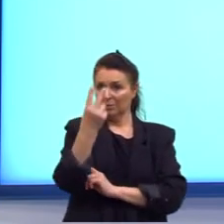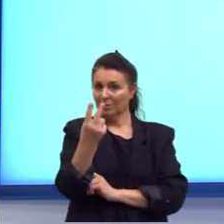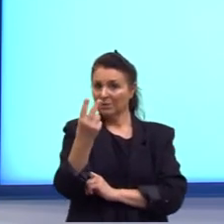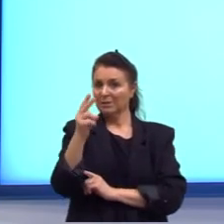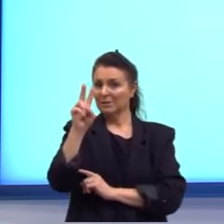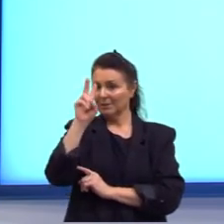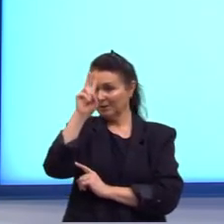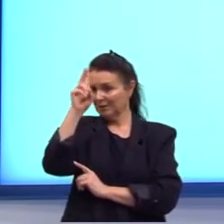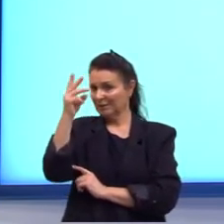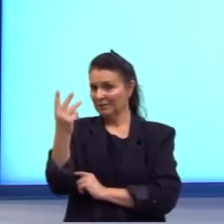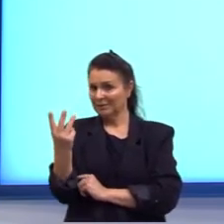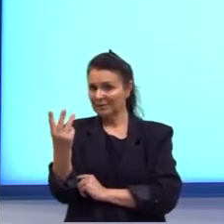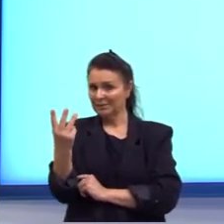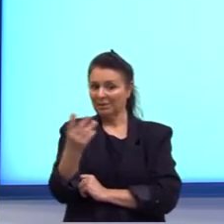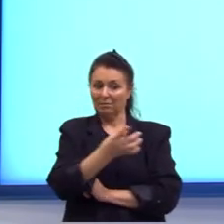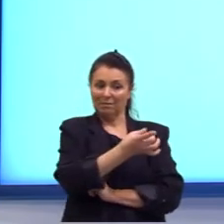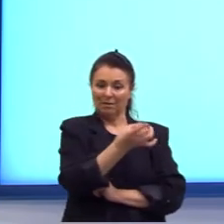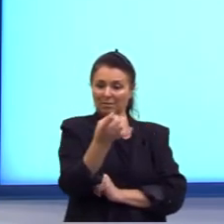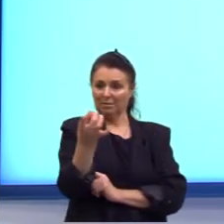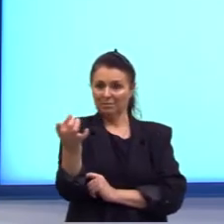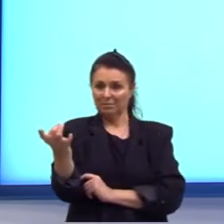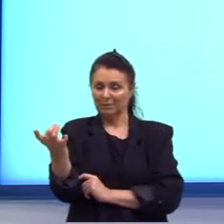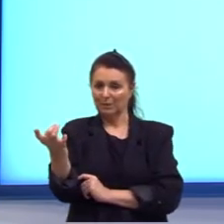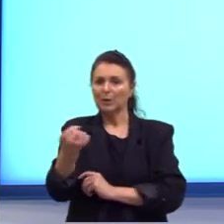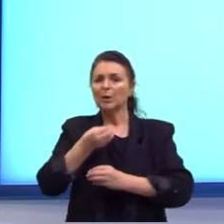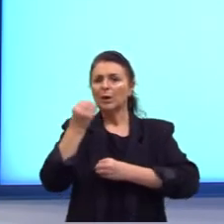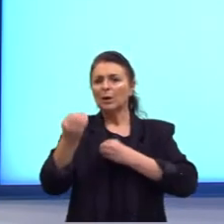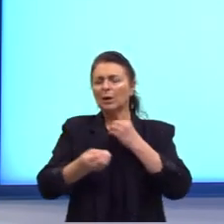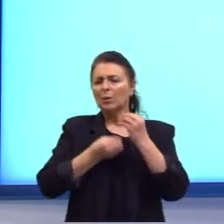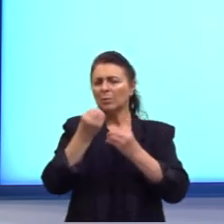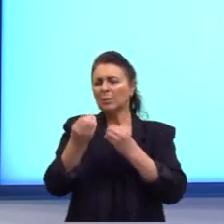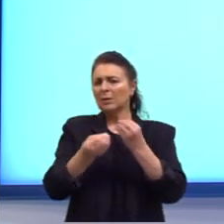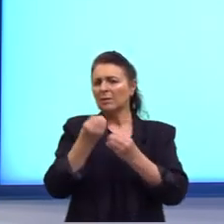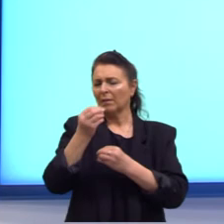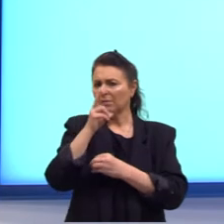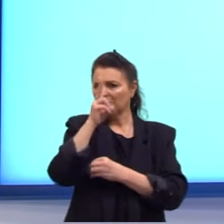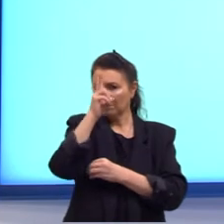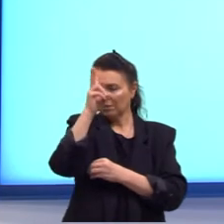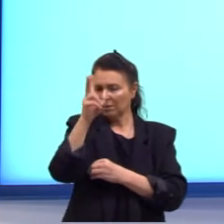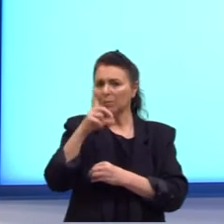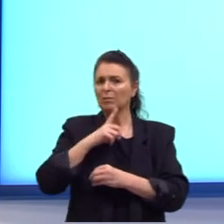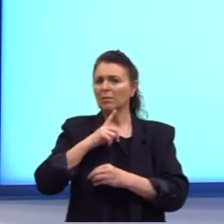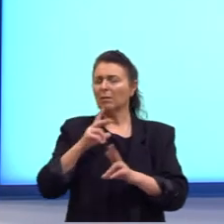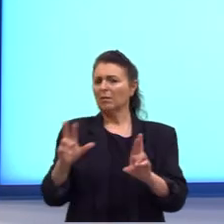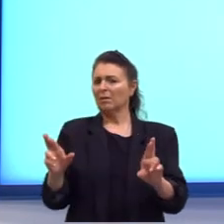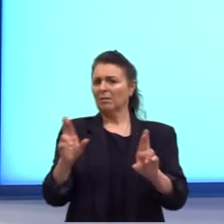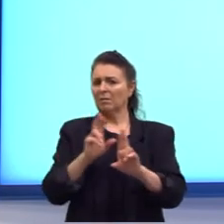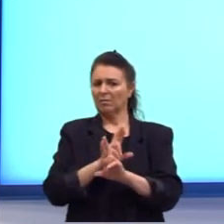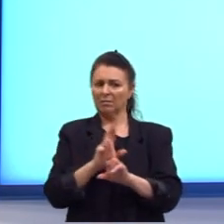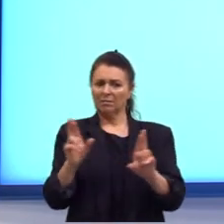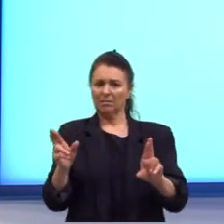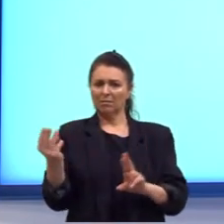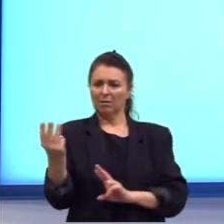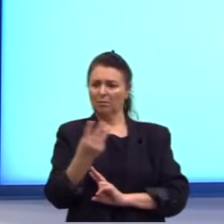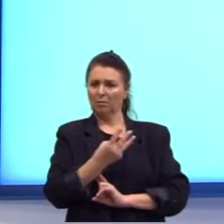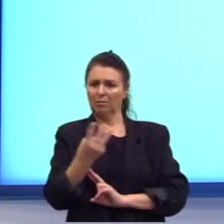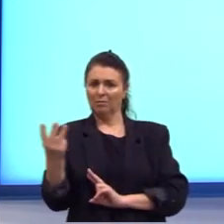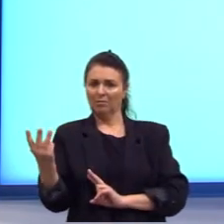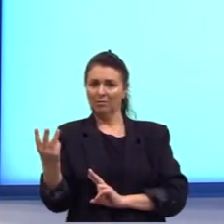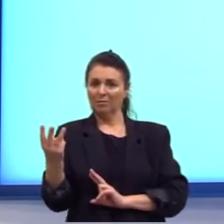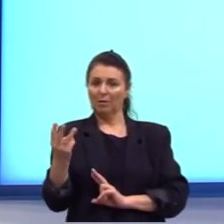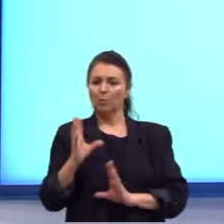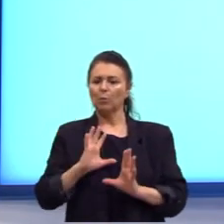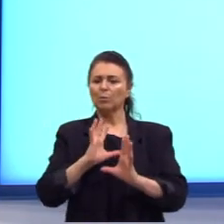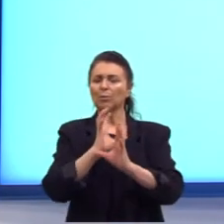uma atenção três sobre cada um E como que essas tensa essa atenção se relaciona tá atenção